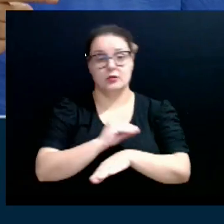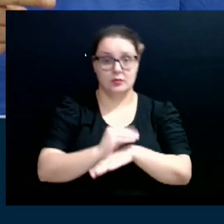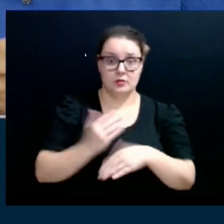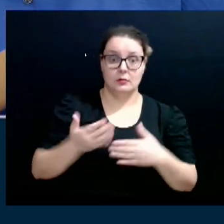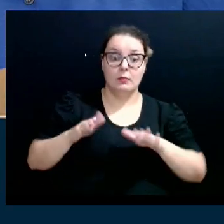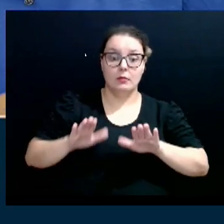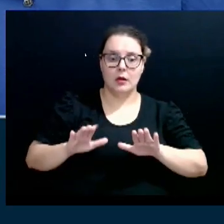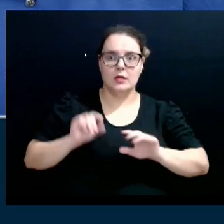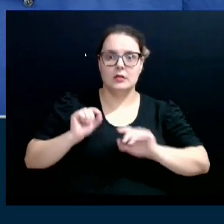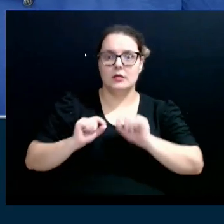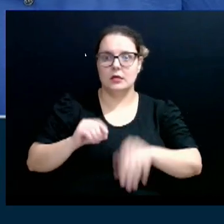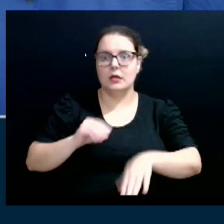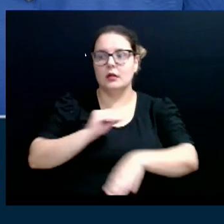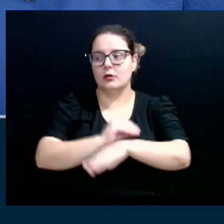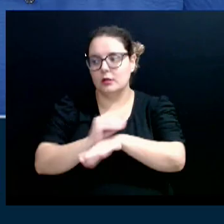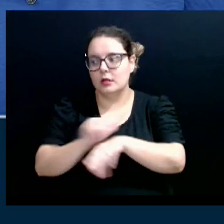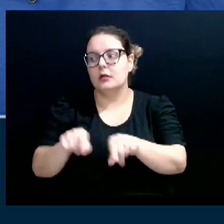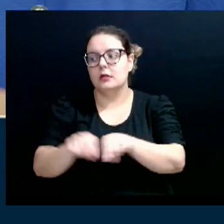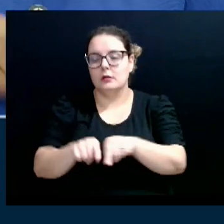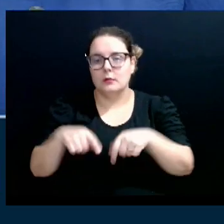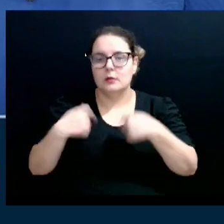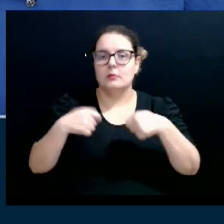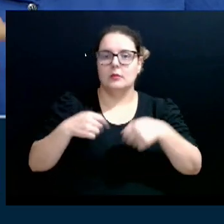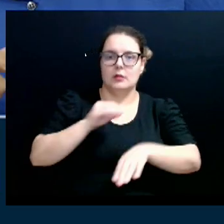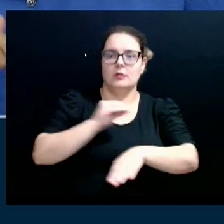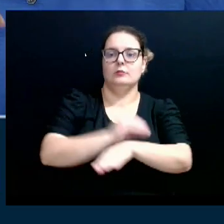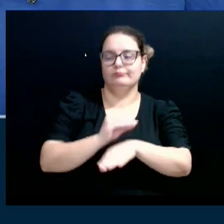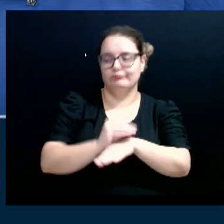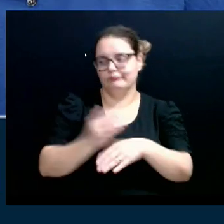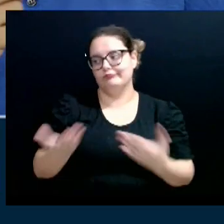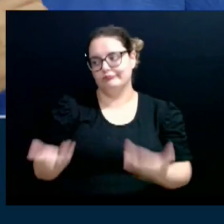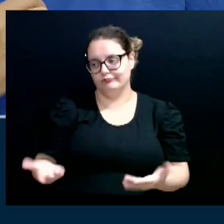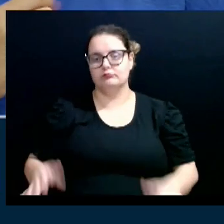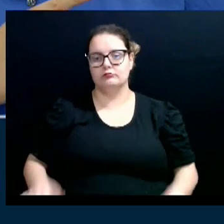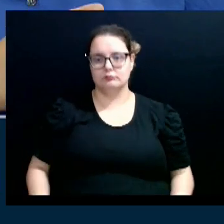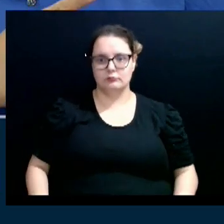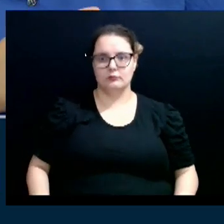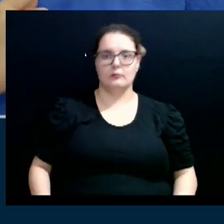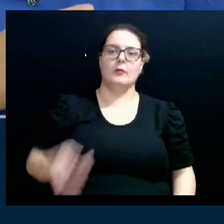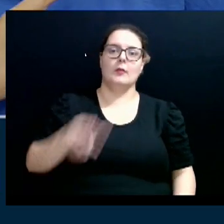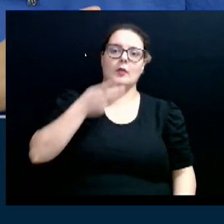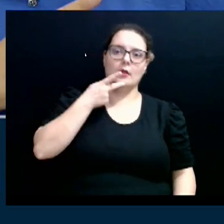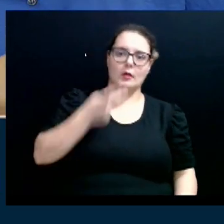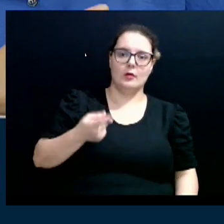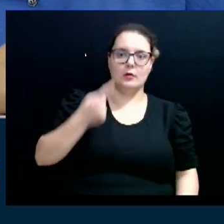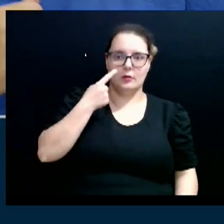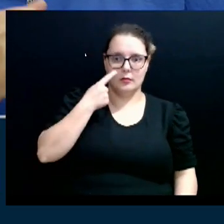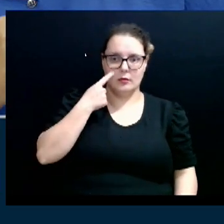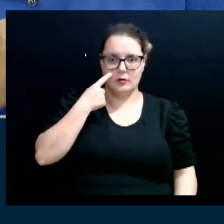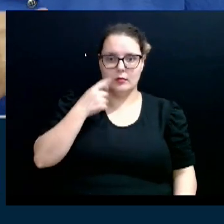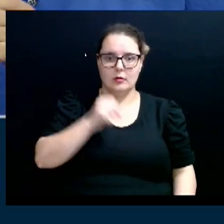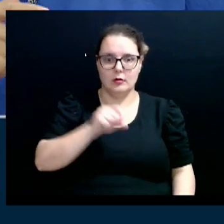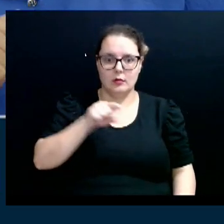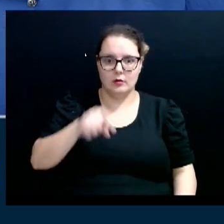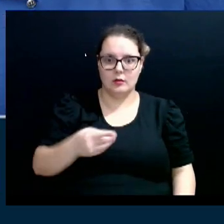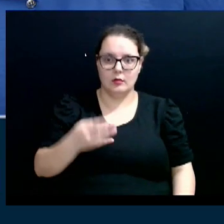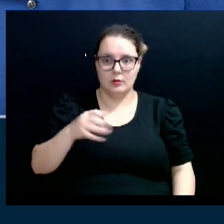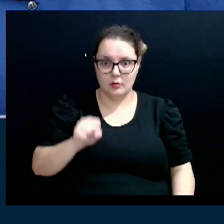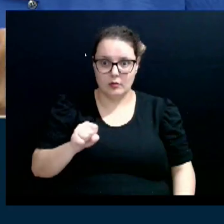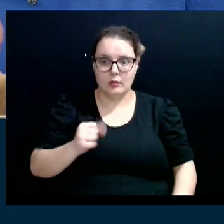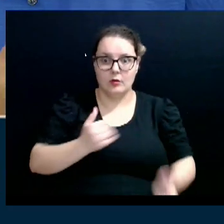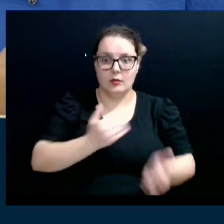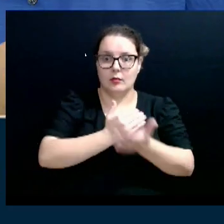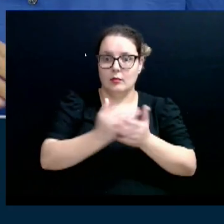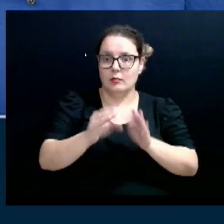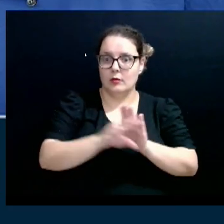cuida também precisa de cuidados. E a gente fala que, olha, você vê, agora 8h48, nós começamos o programa e a gente